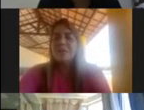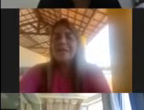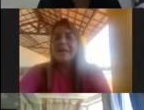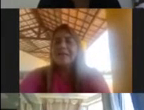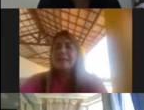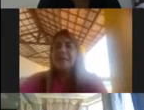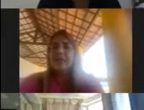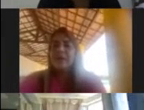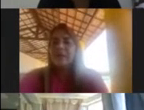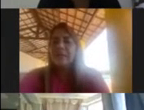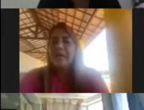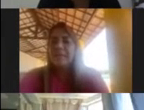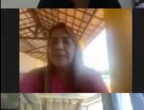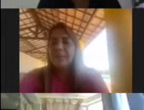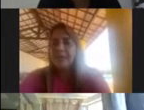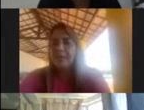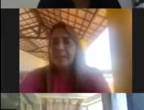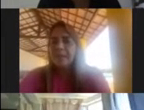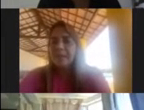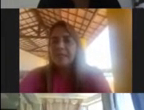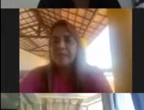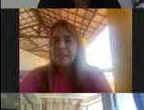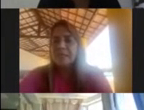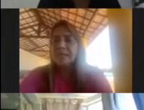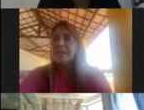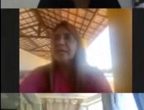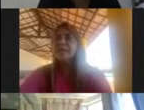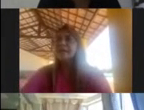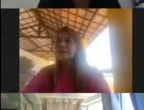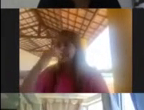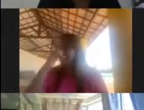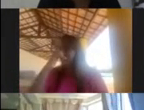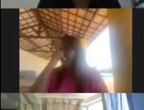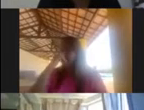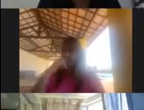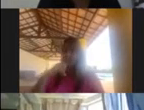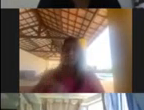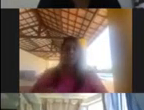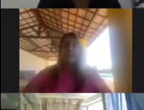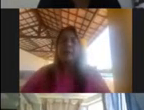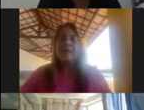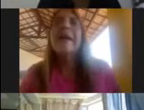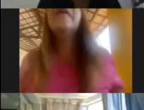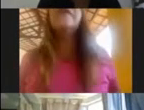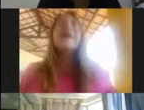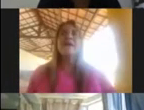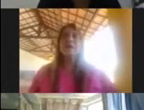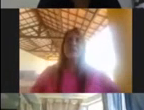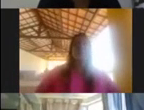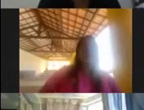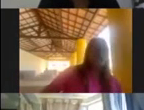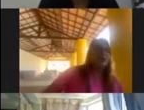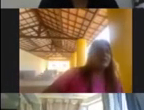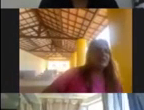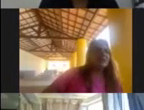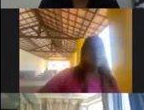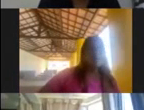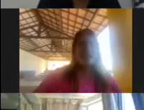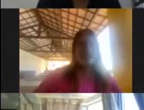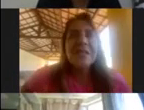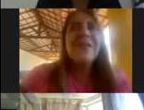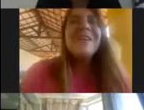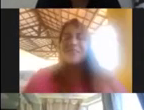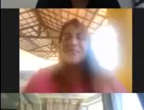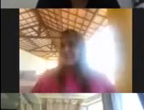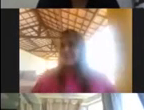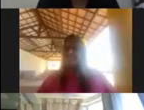gente mandar por e-mail para eles, pode ser que seja mais fácil, né? Eu mando o artigo, você manda a